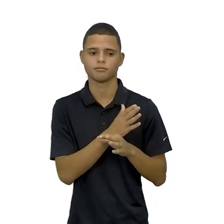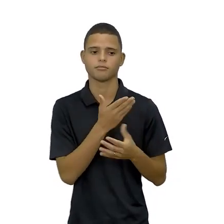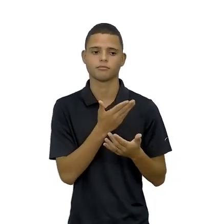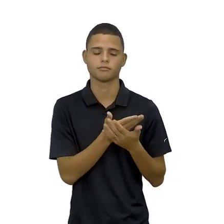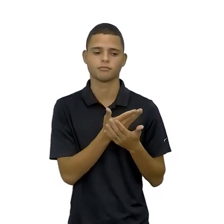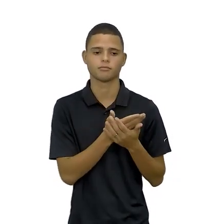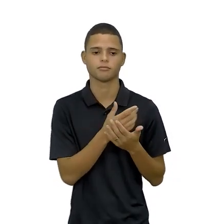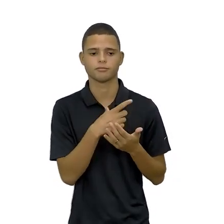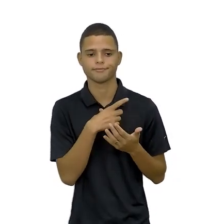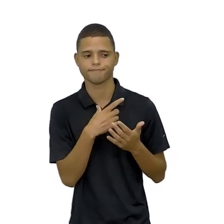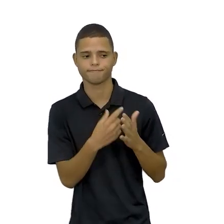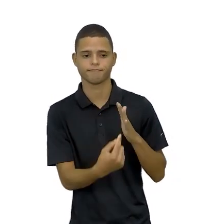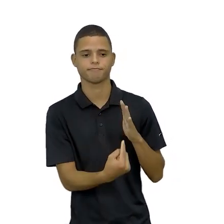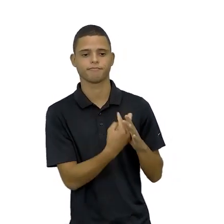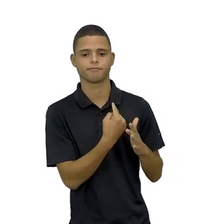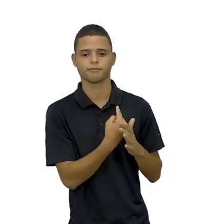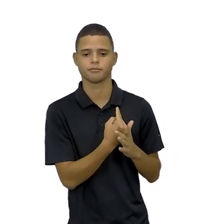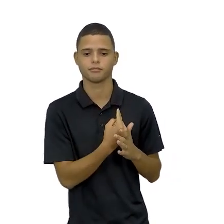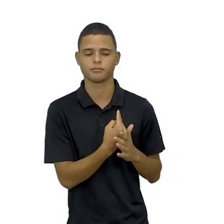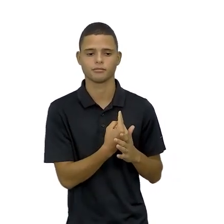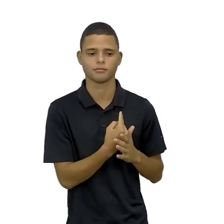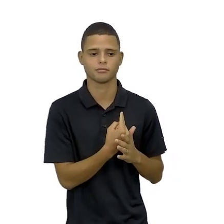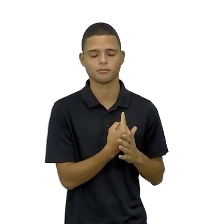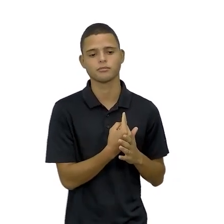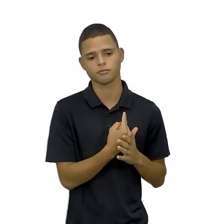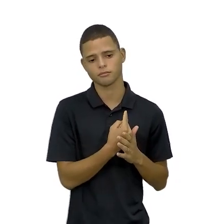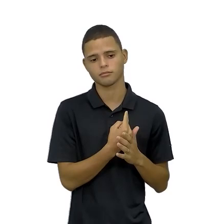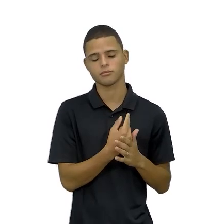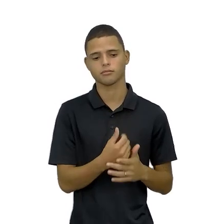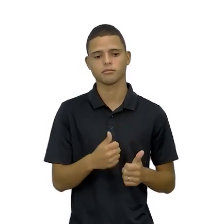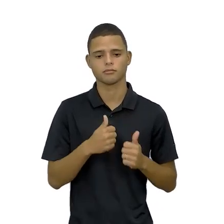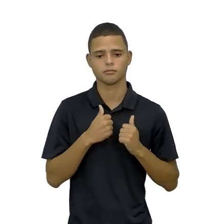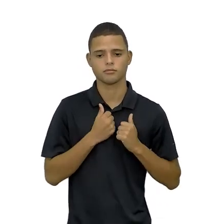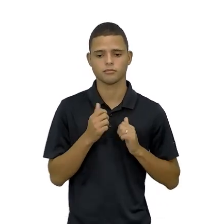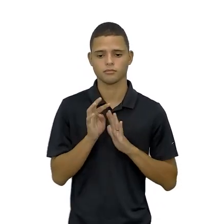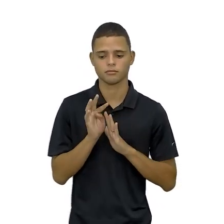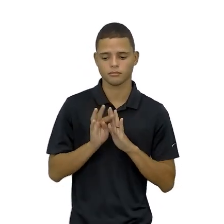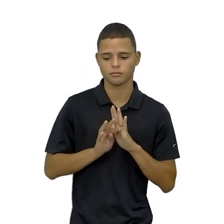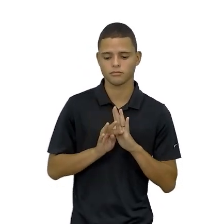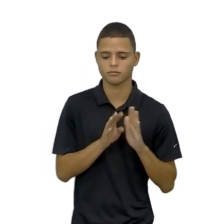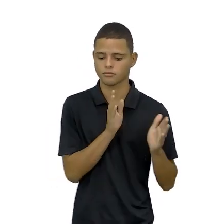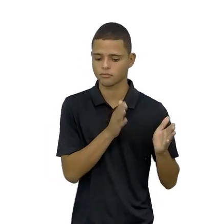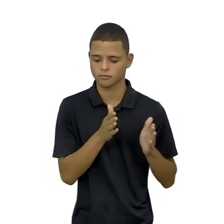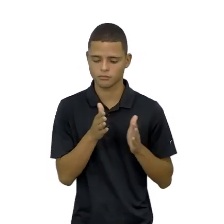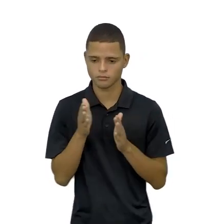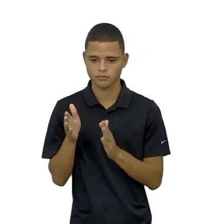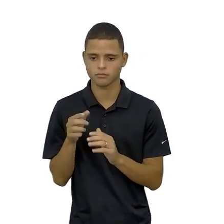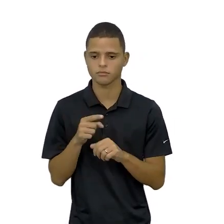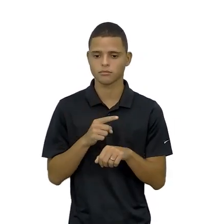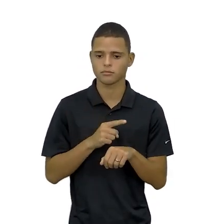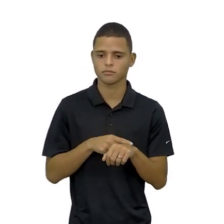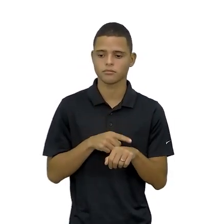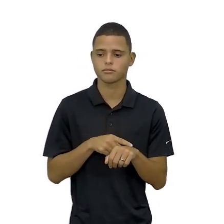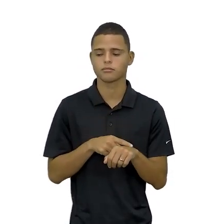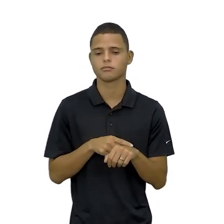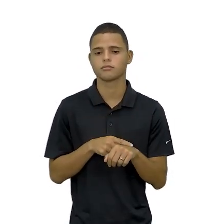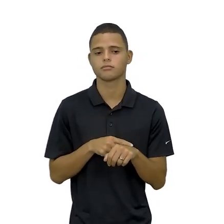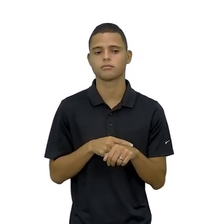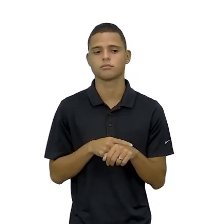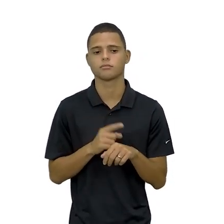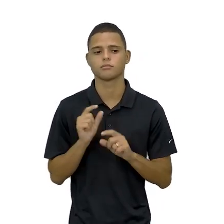tinham a seguinte pergunta: a autora desse texto organiza o tempo da narrativa de acordo